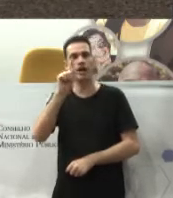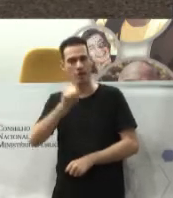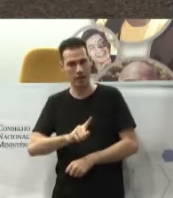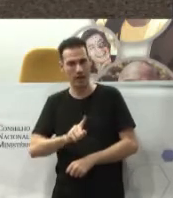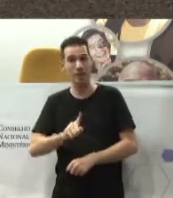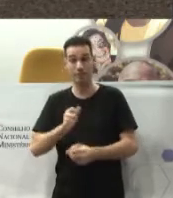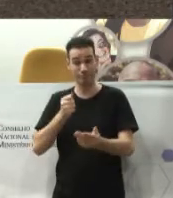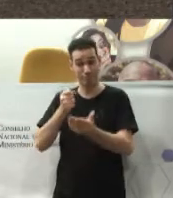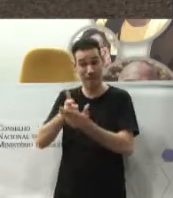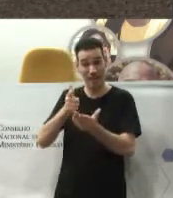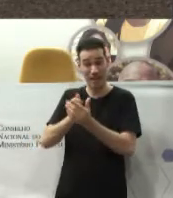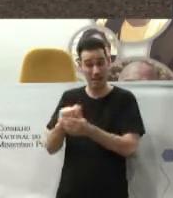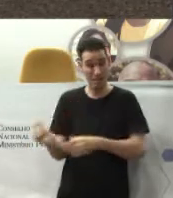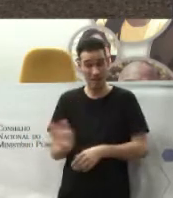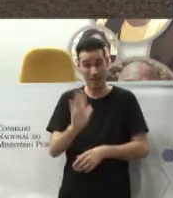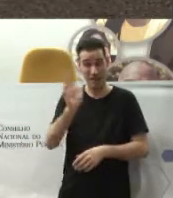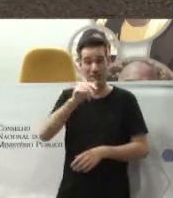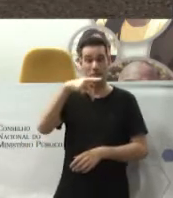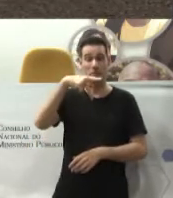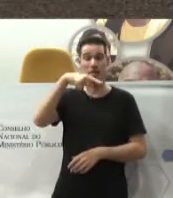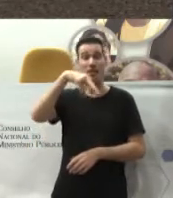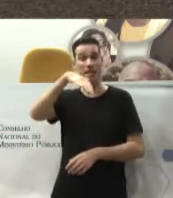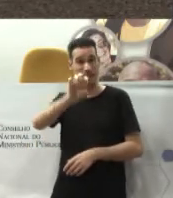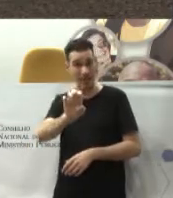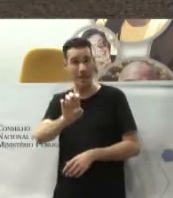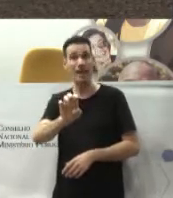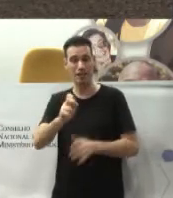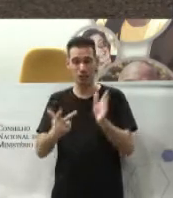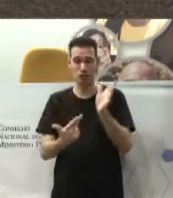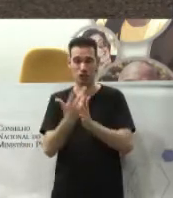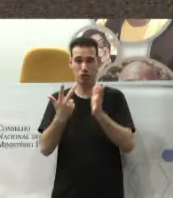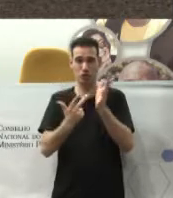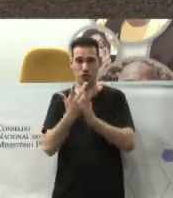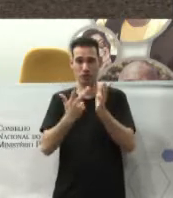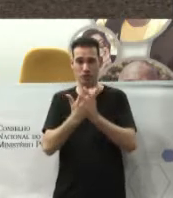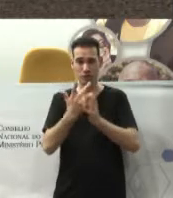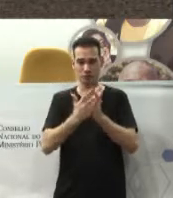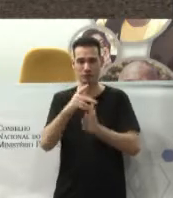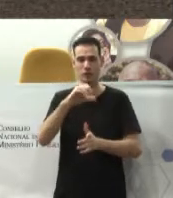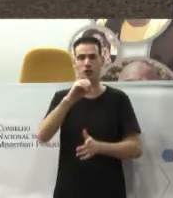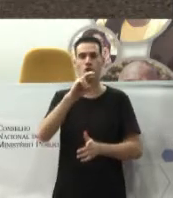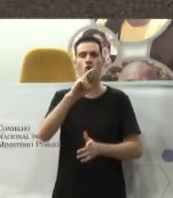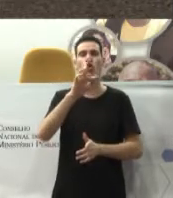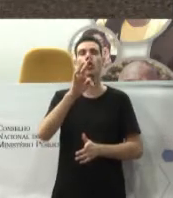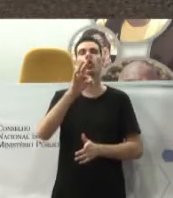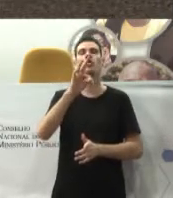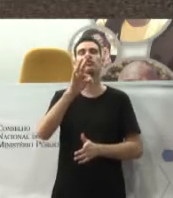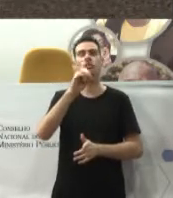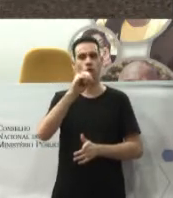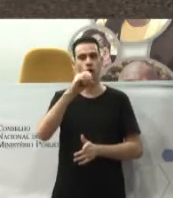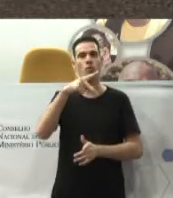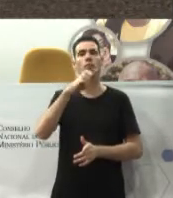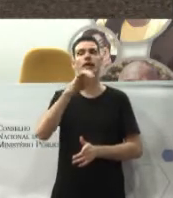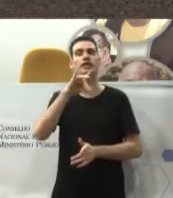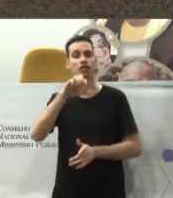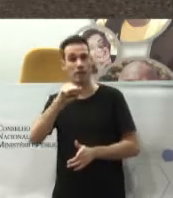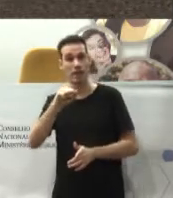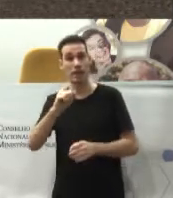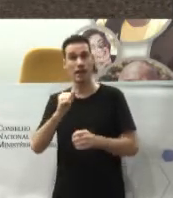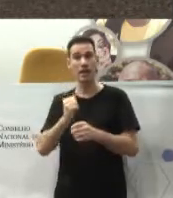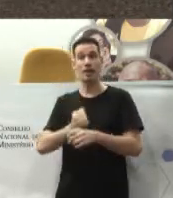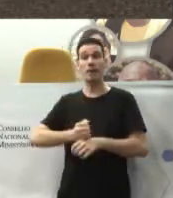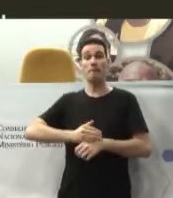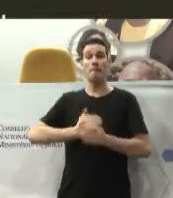pagava mais caro por qualquer OPME em cirurgias ortopédicas. Inclusive, 8 vezes mais do que o estado vizinho do Rio Grande do